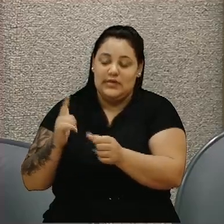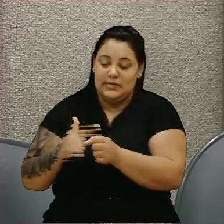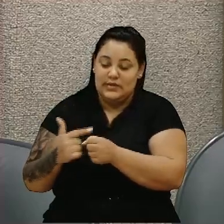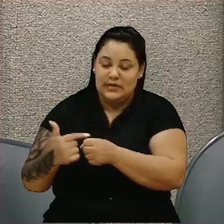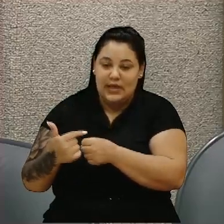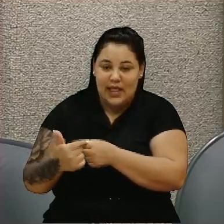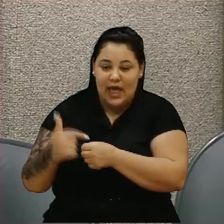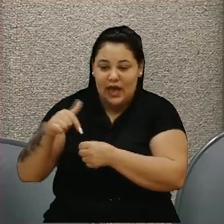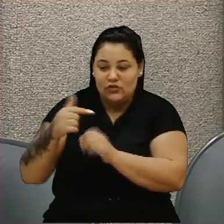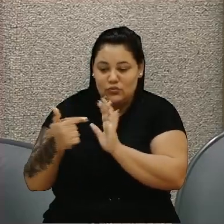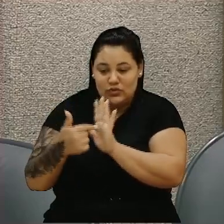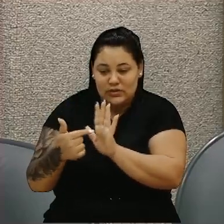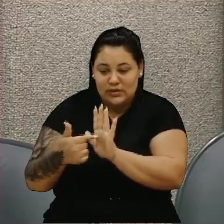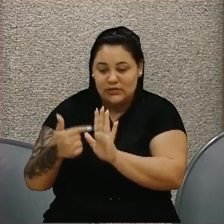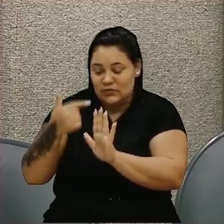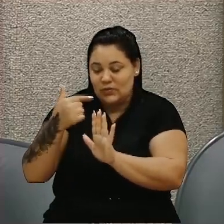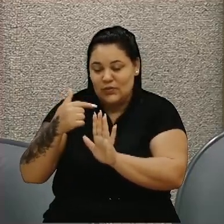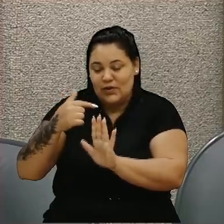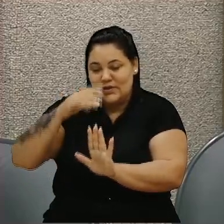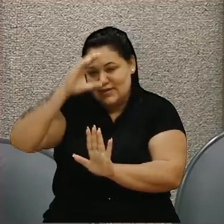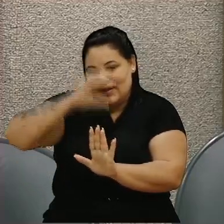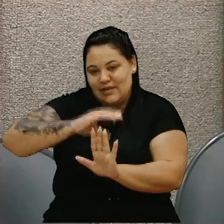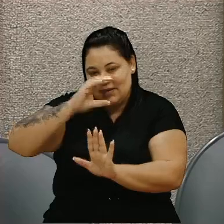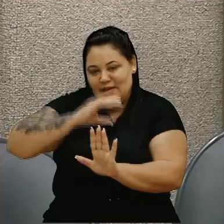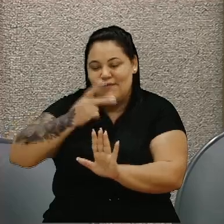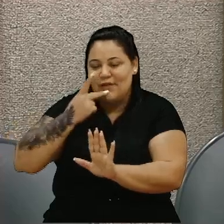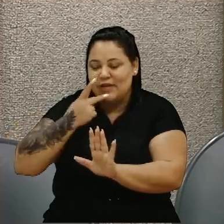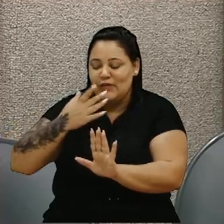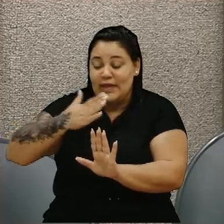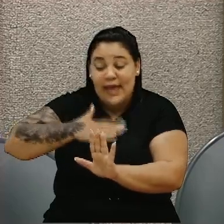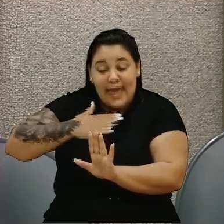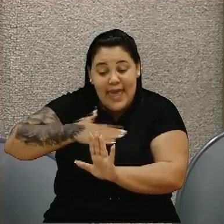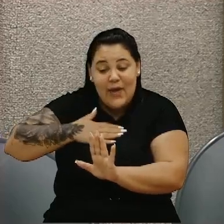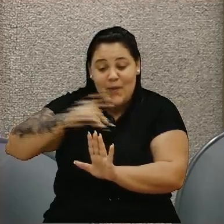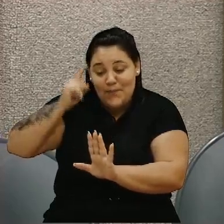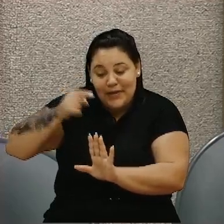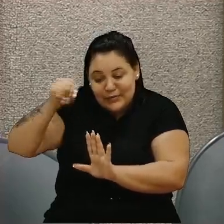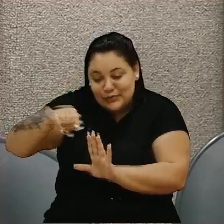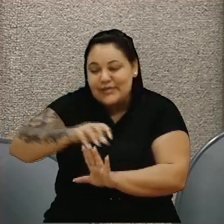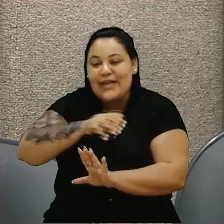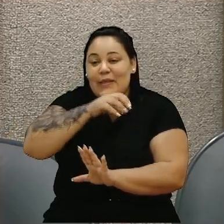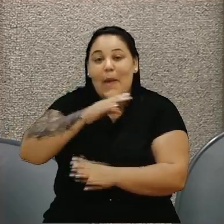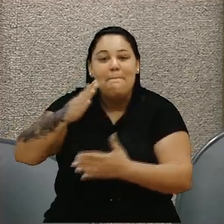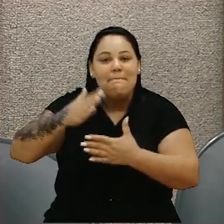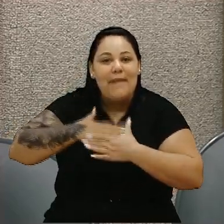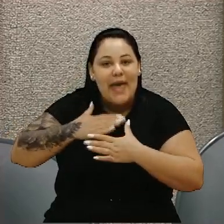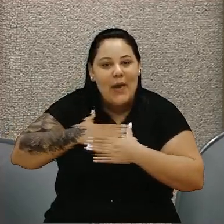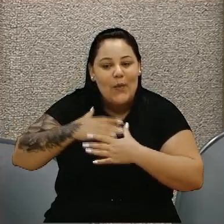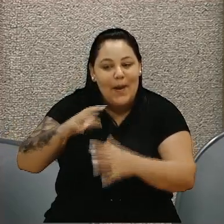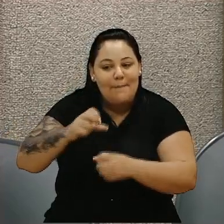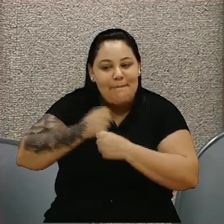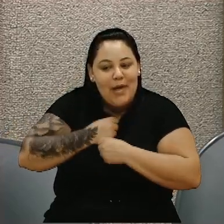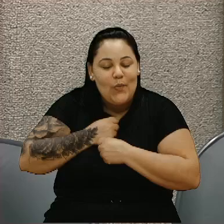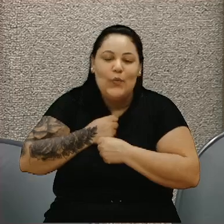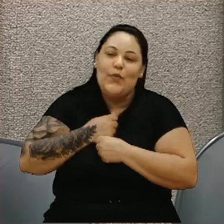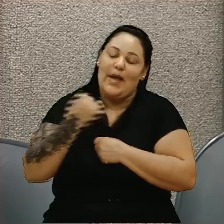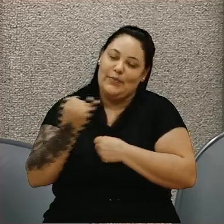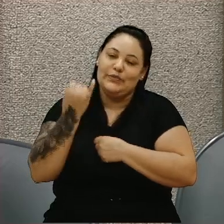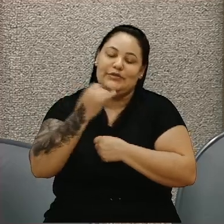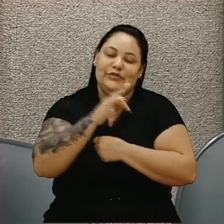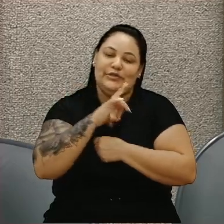que representa tu ter uma escritura dizendo tu é dono desse terreno, né? Então, nesse sentido,